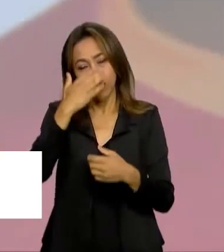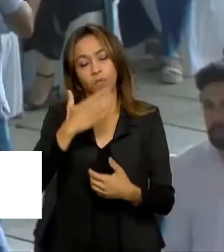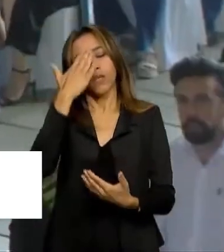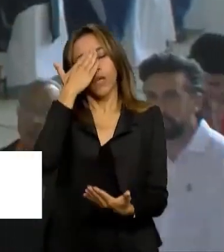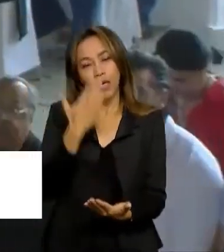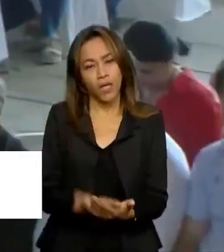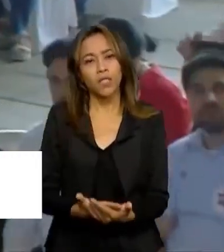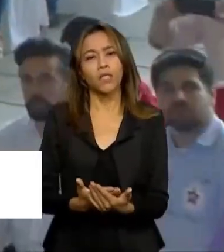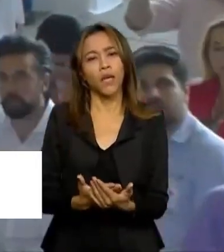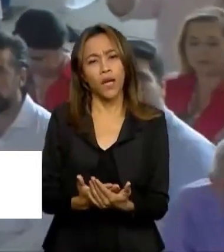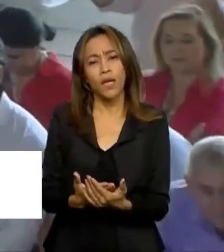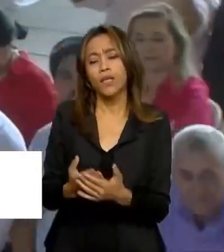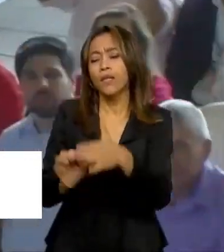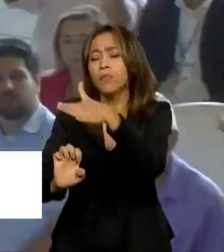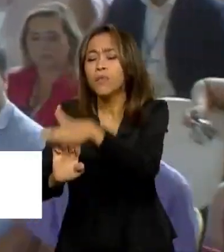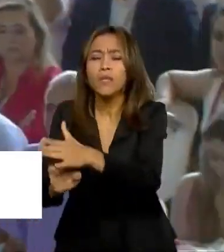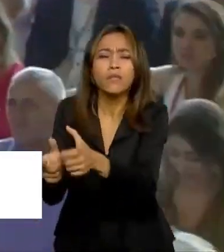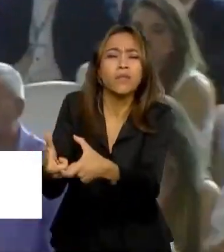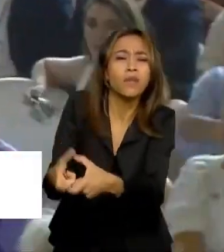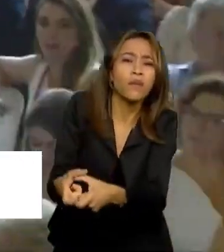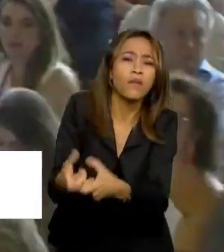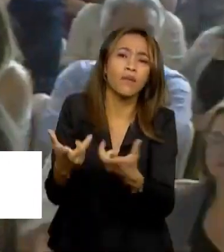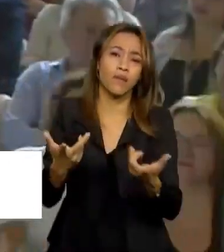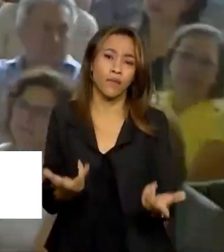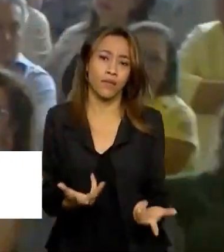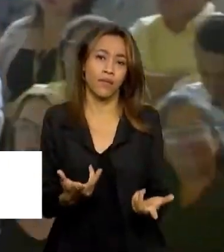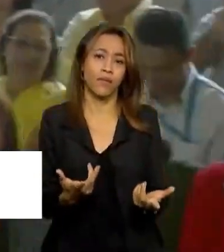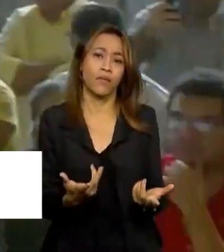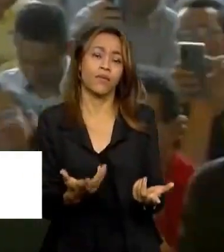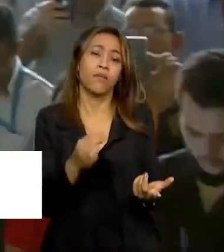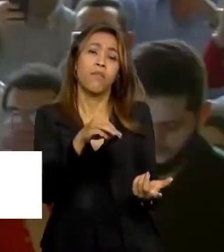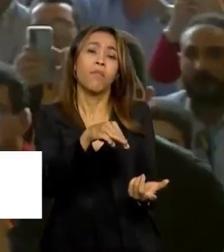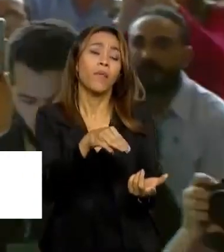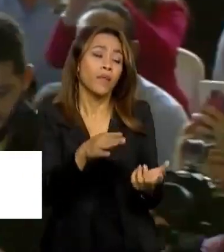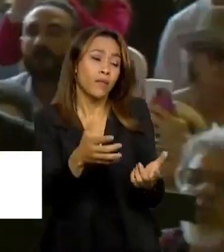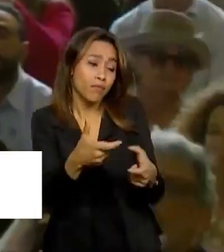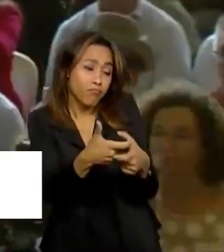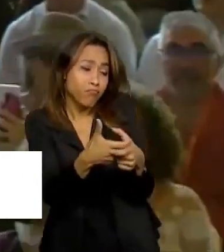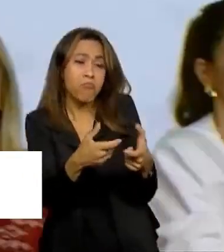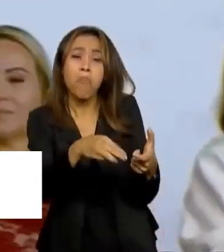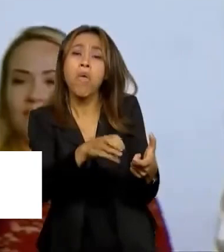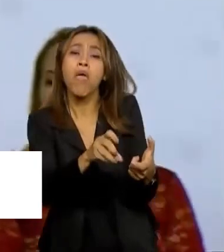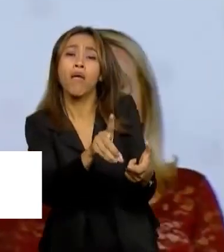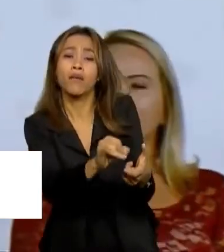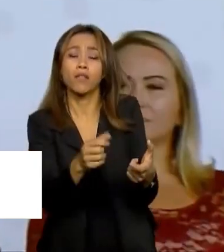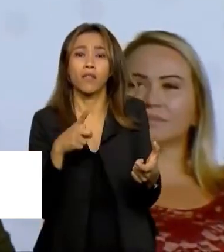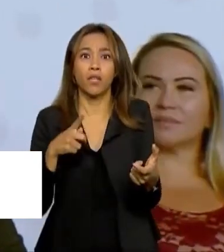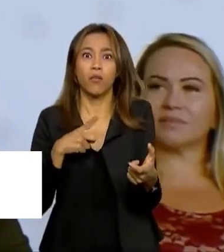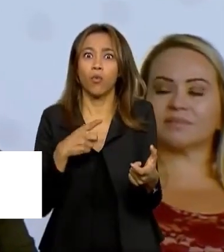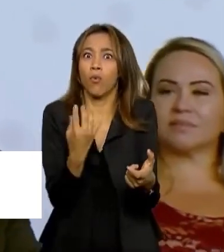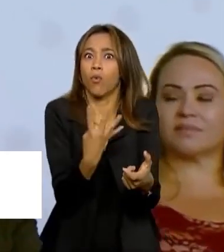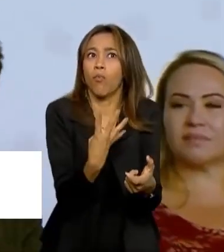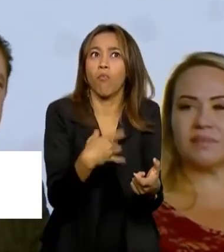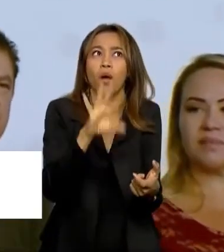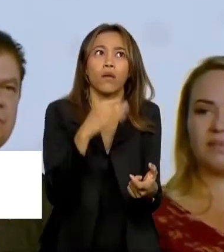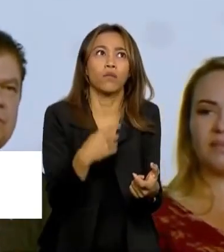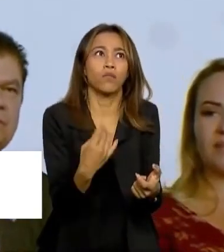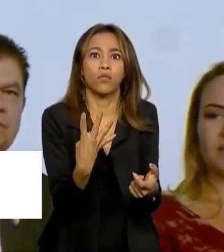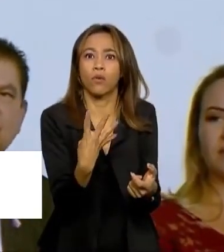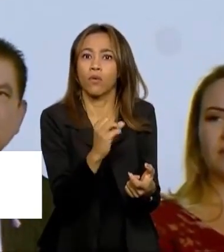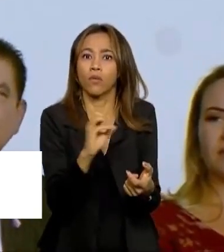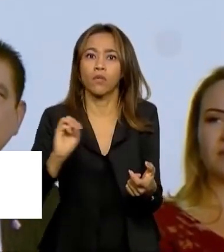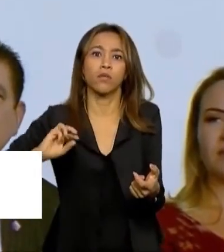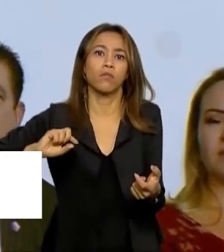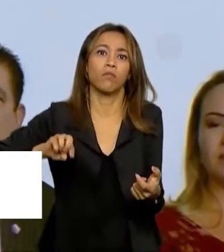investimento, no pequeno, no médio. Nós temos 4 milhões e 600 propriedades no Brasil com menos de